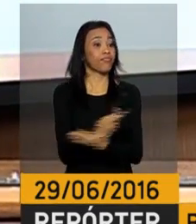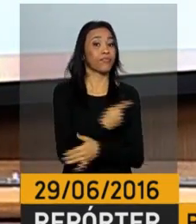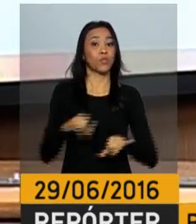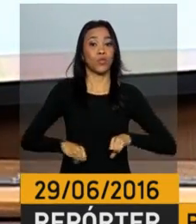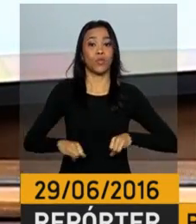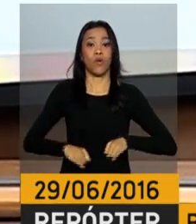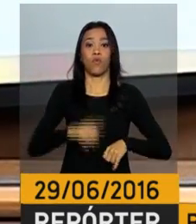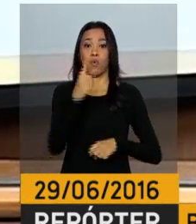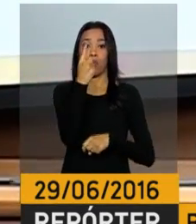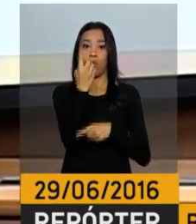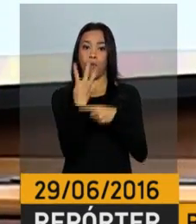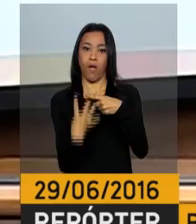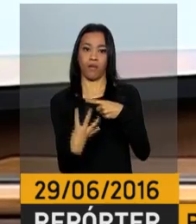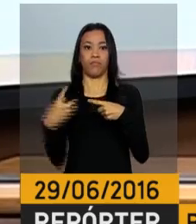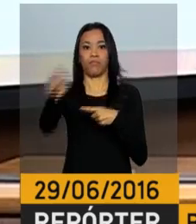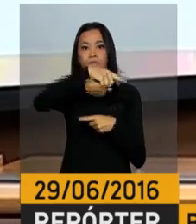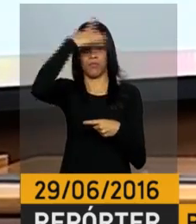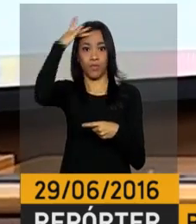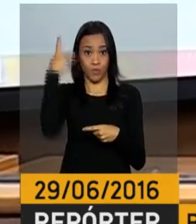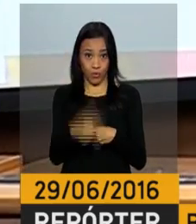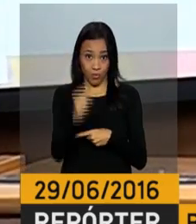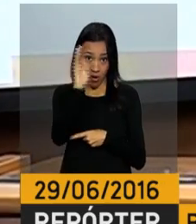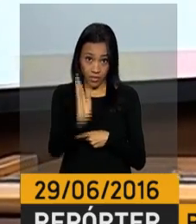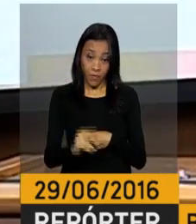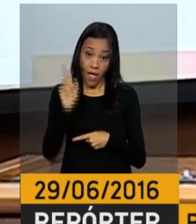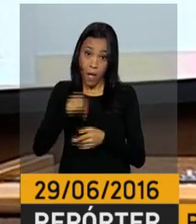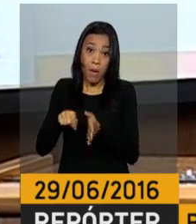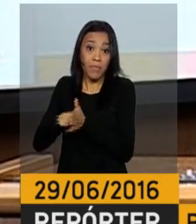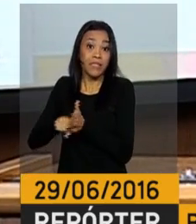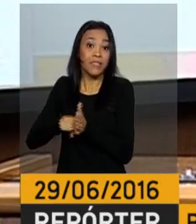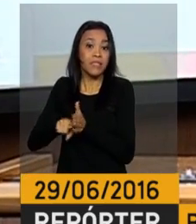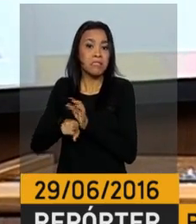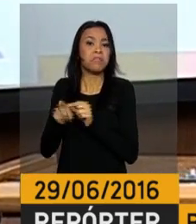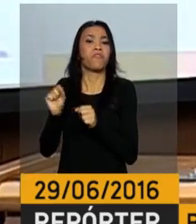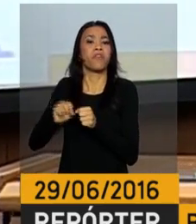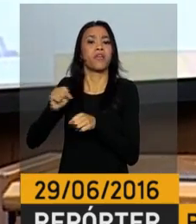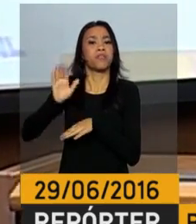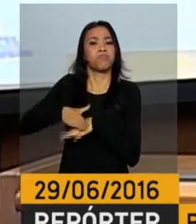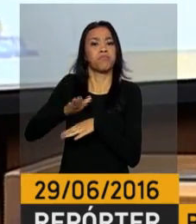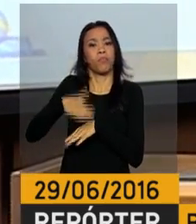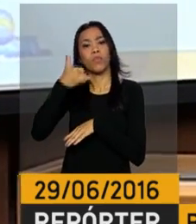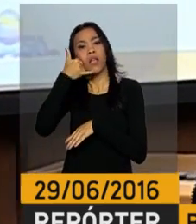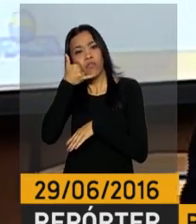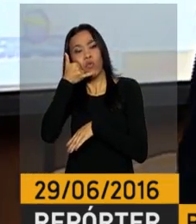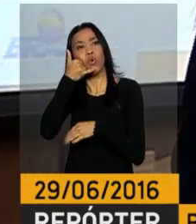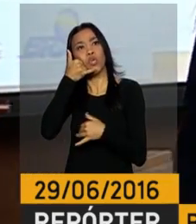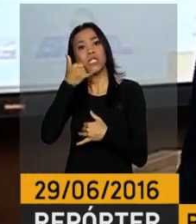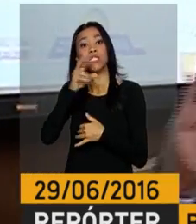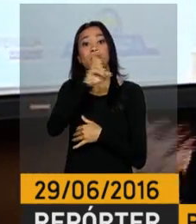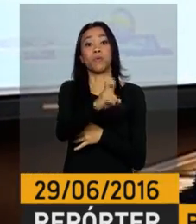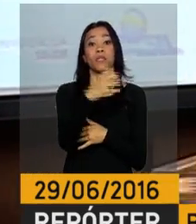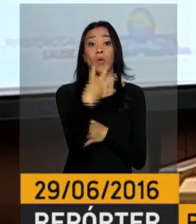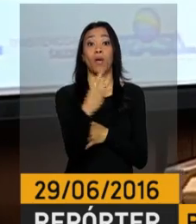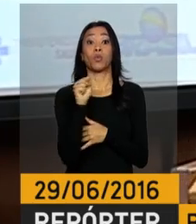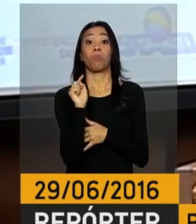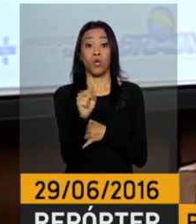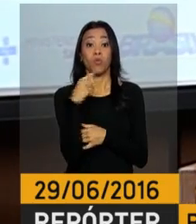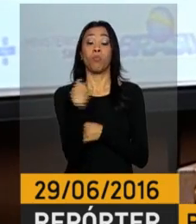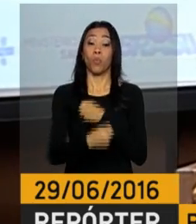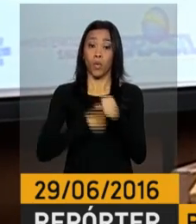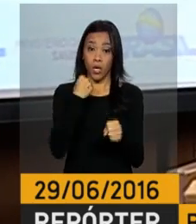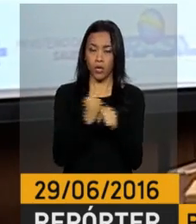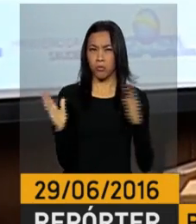brasileira esses dados são do vigitel que é uma pesquisa por telefone feita em 54.000 brasileiros anualmente entre